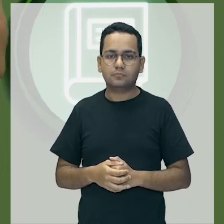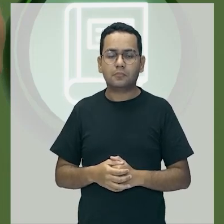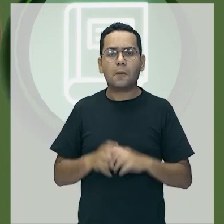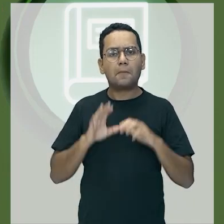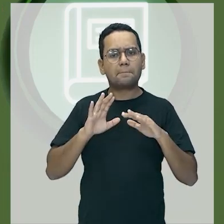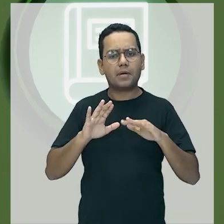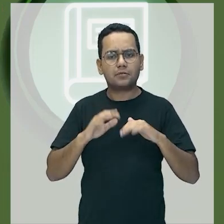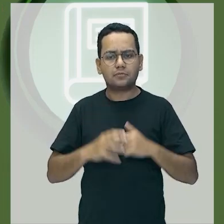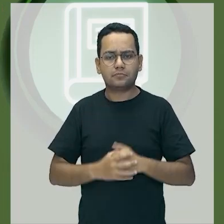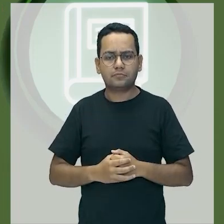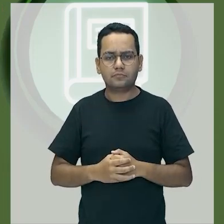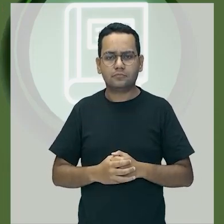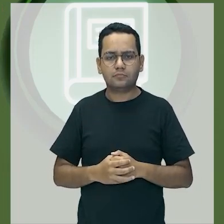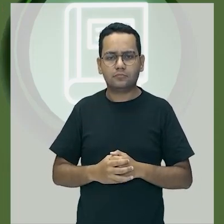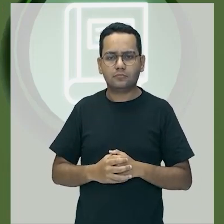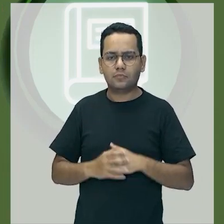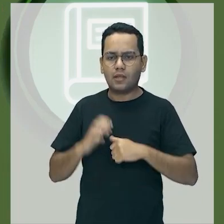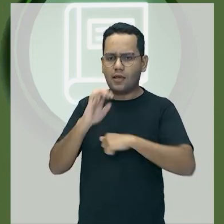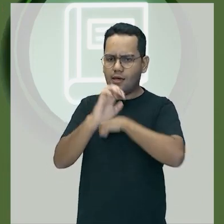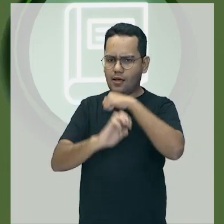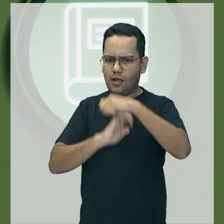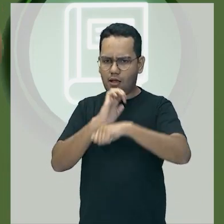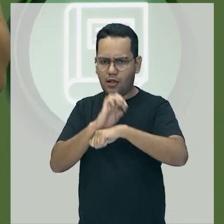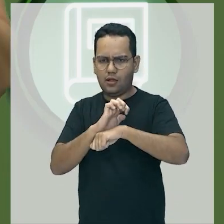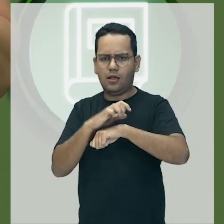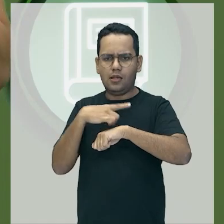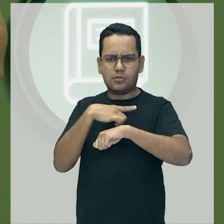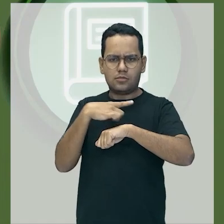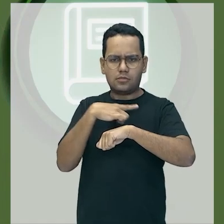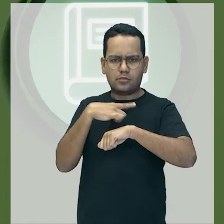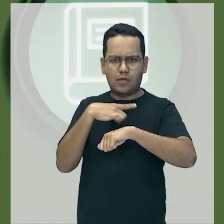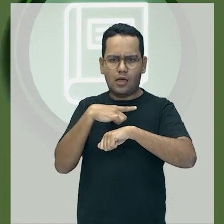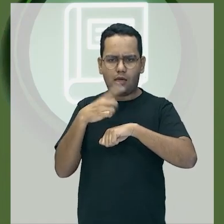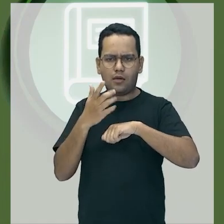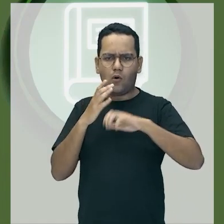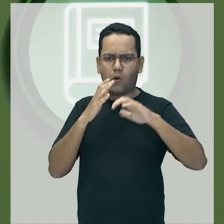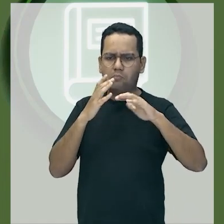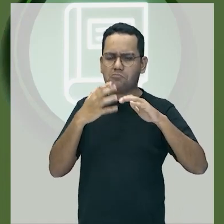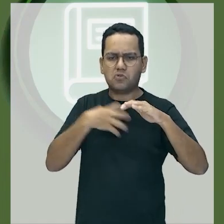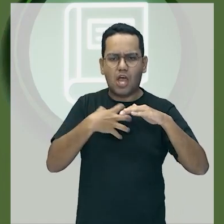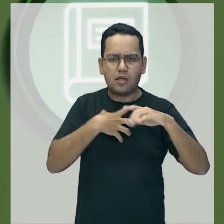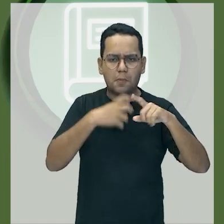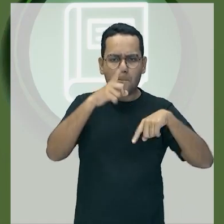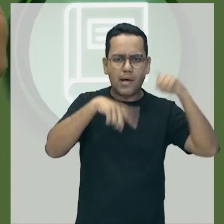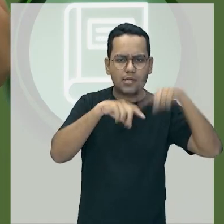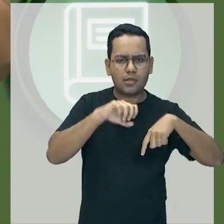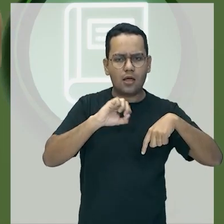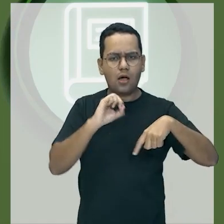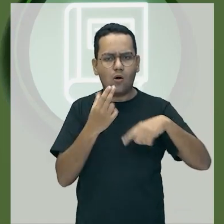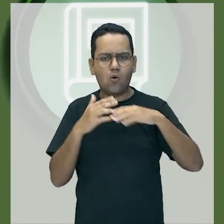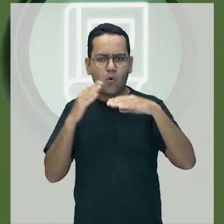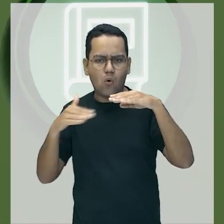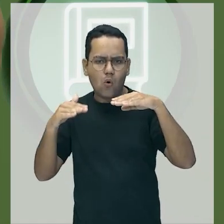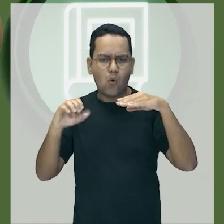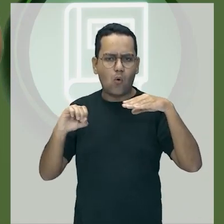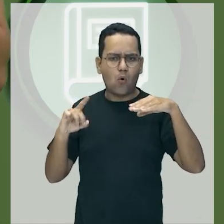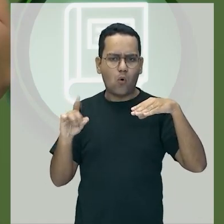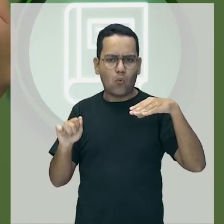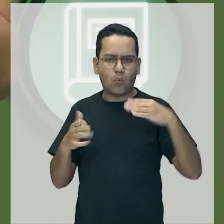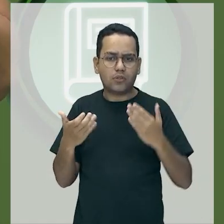elétron, será que ele tem comportamento de matéria ou comportamento de onda? Ora, professor Kelvin, se ele é